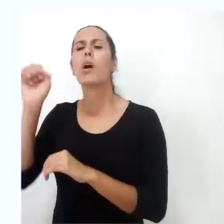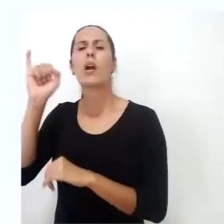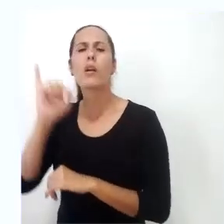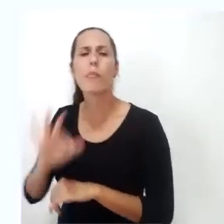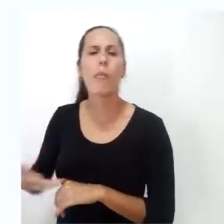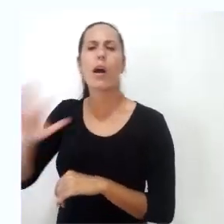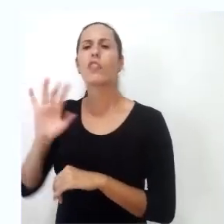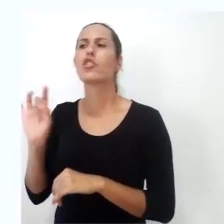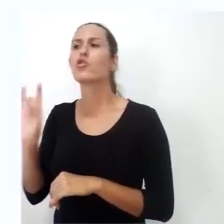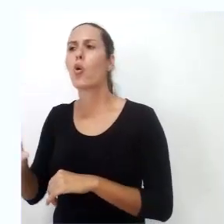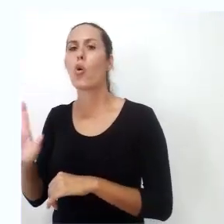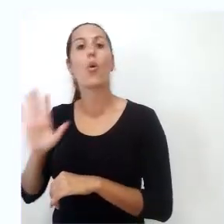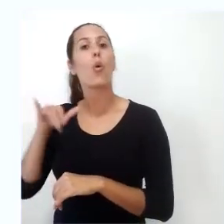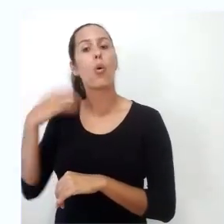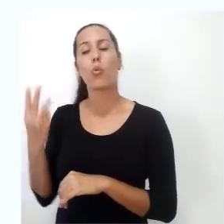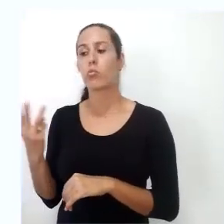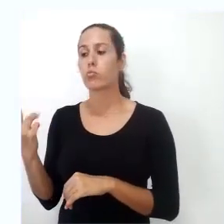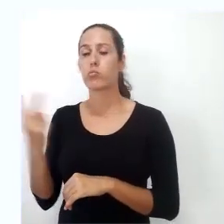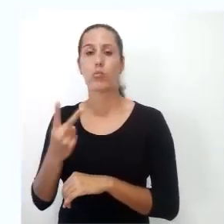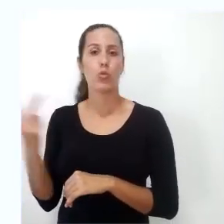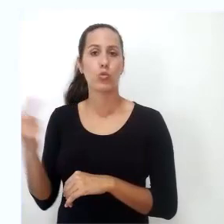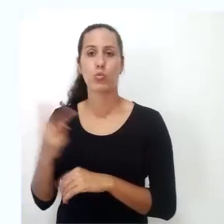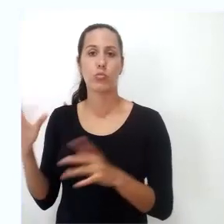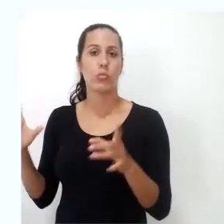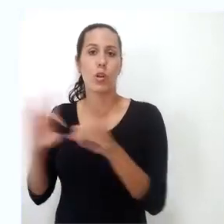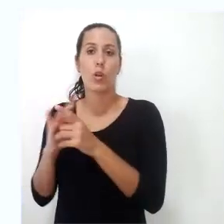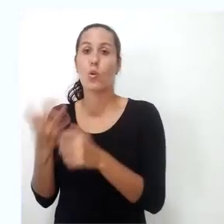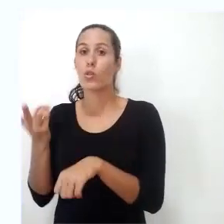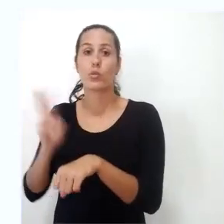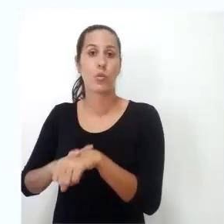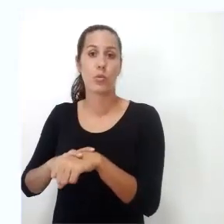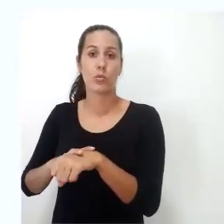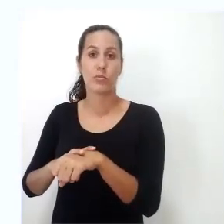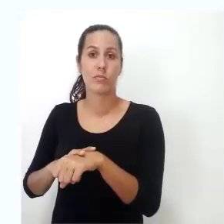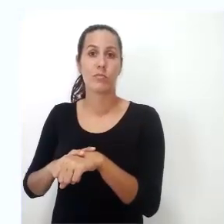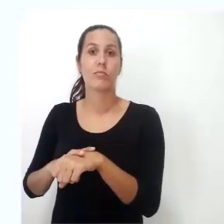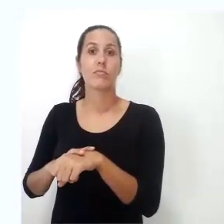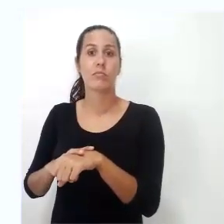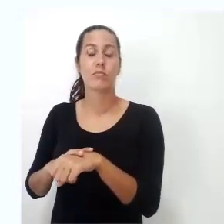Estes últimos, ou seja, aqueles que não têm a palavra escrita,